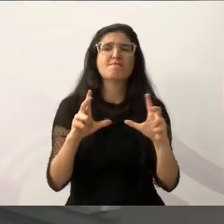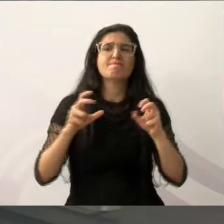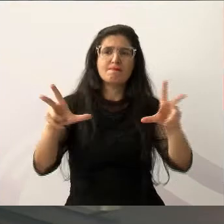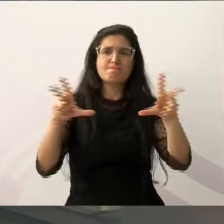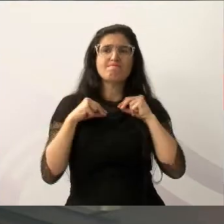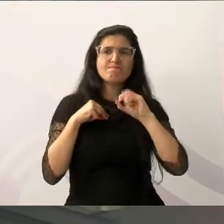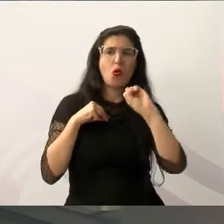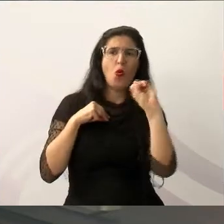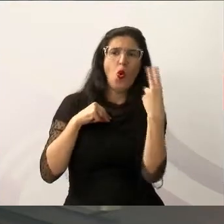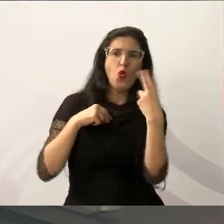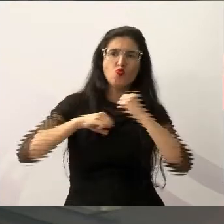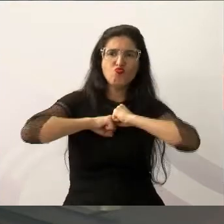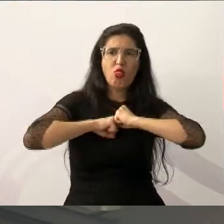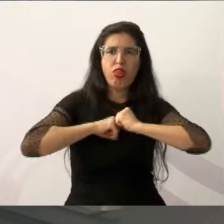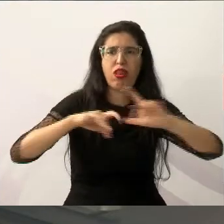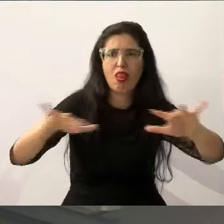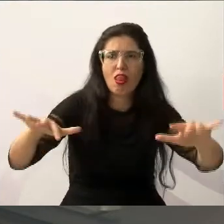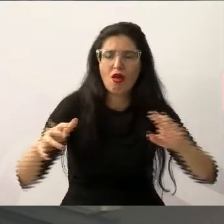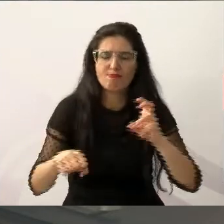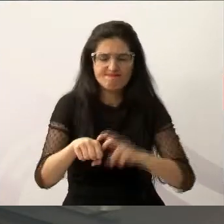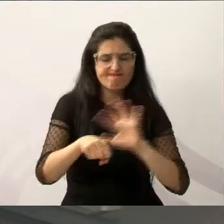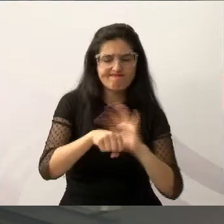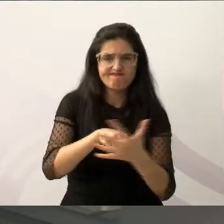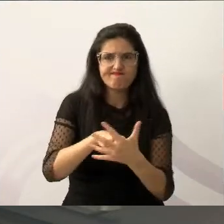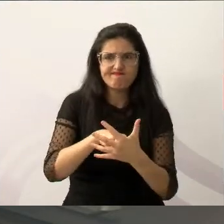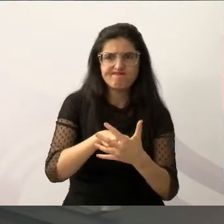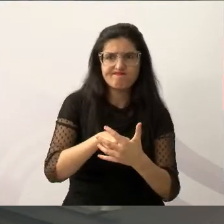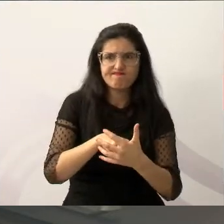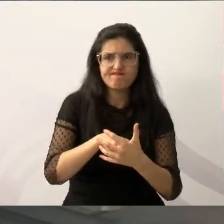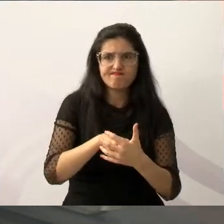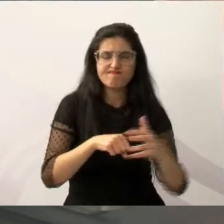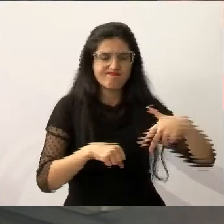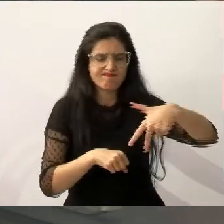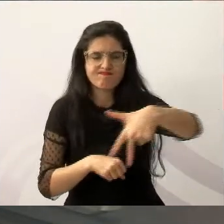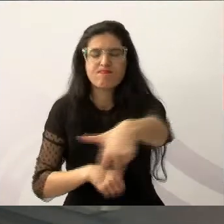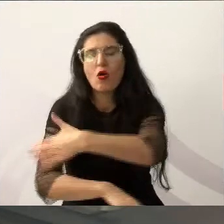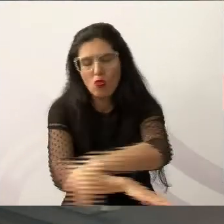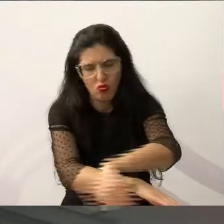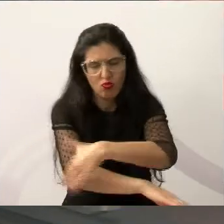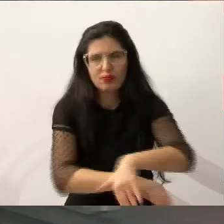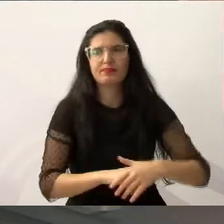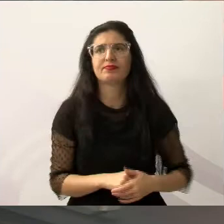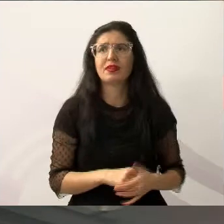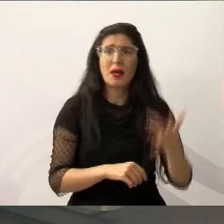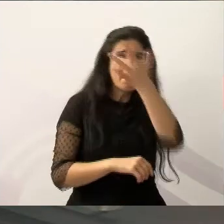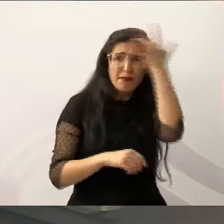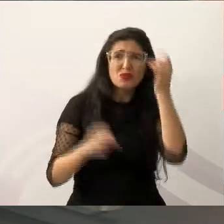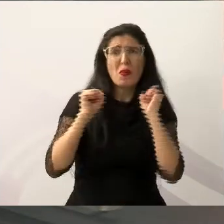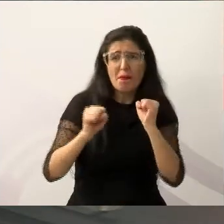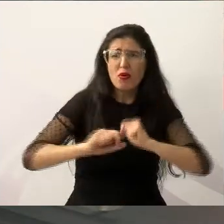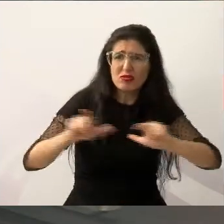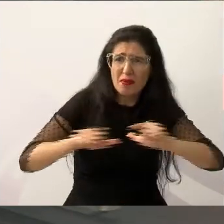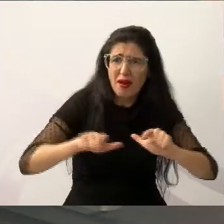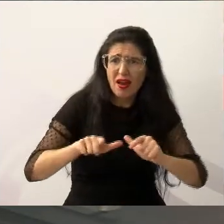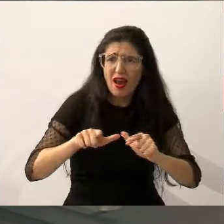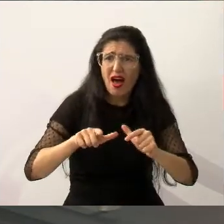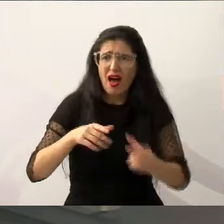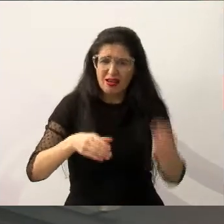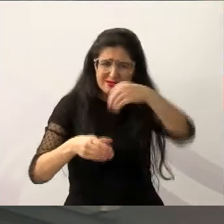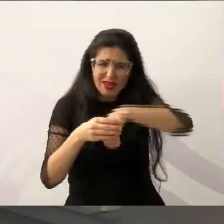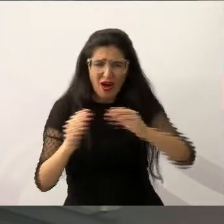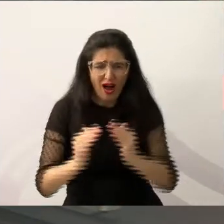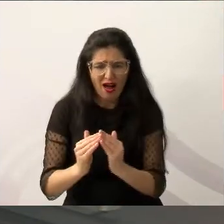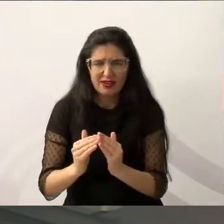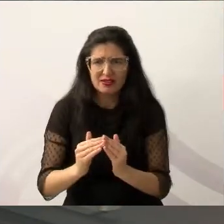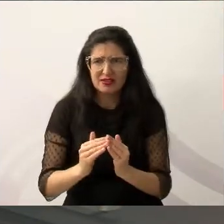pode trabalhar está trancado dentro de casa. Gente, que cúmulo, que absurdo que eu vi no Fantástico.